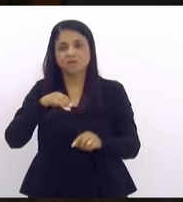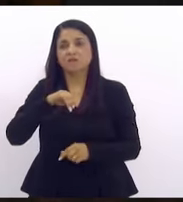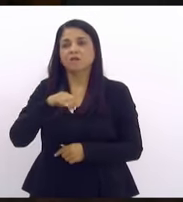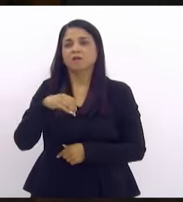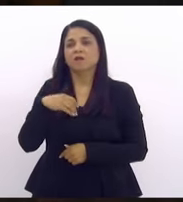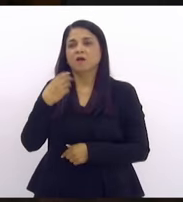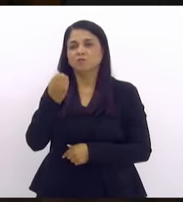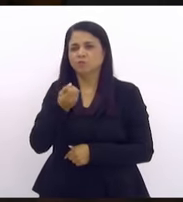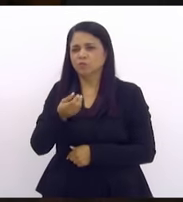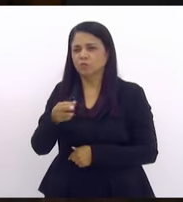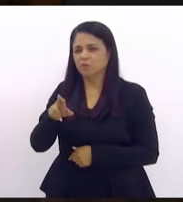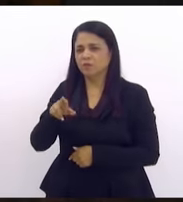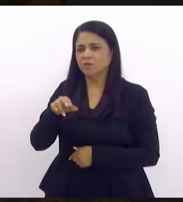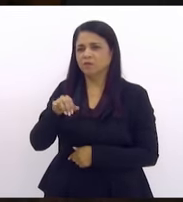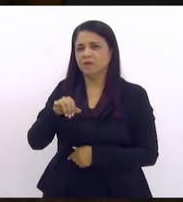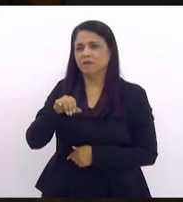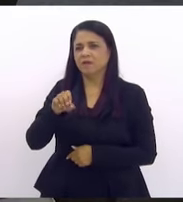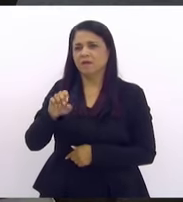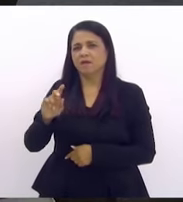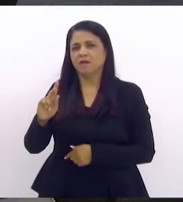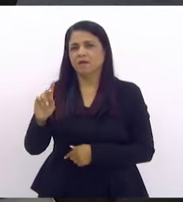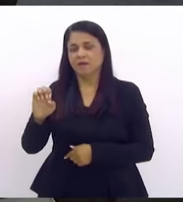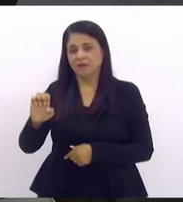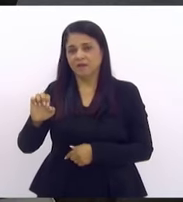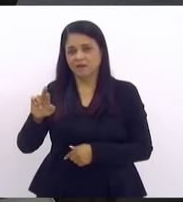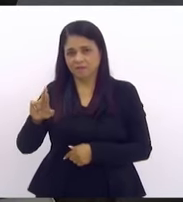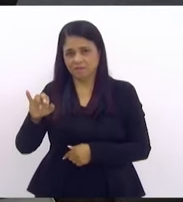Andrade com a palavra Dr